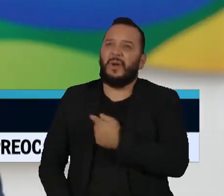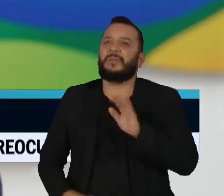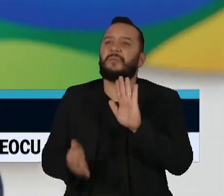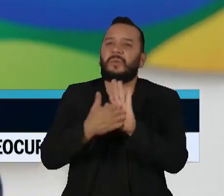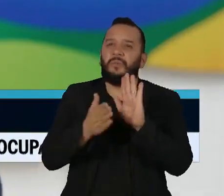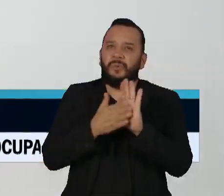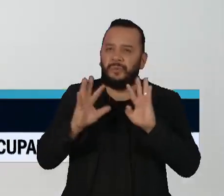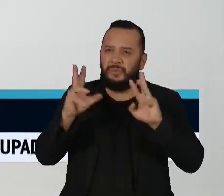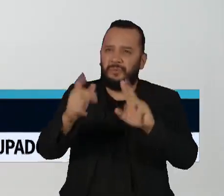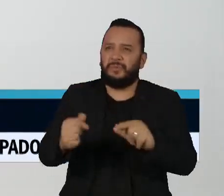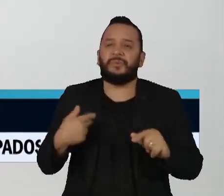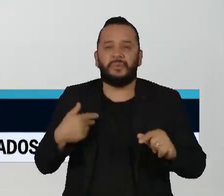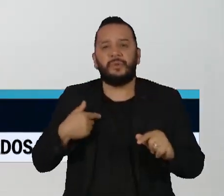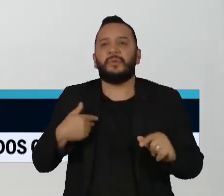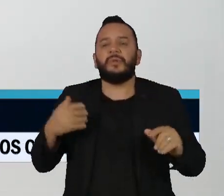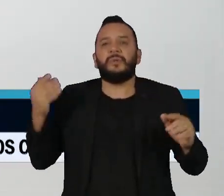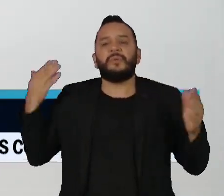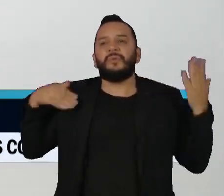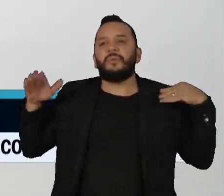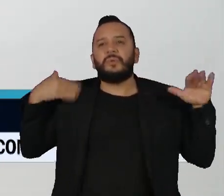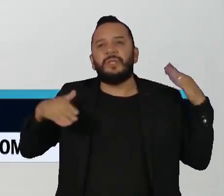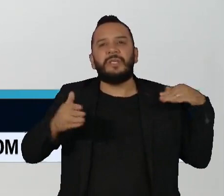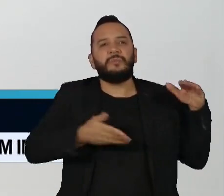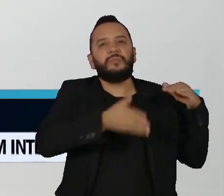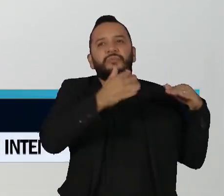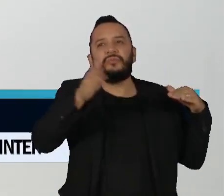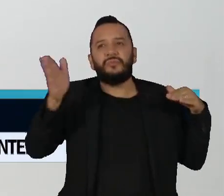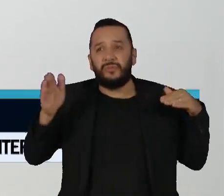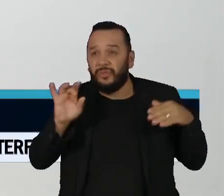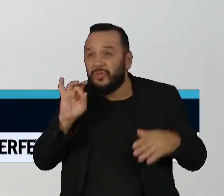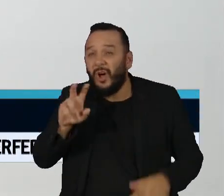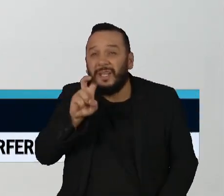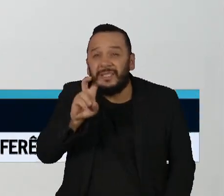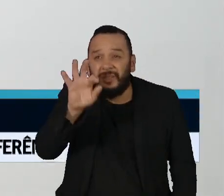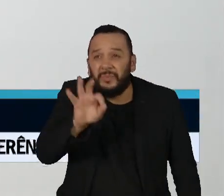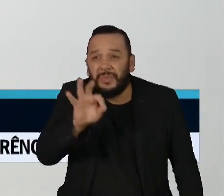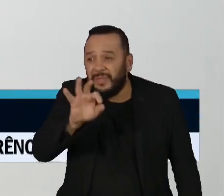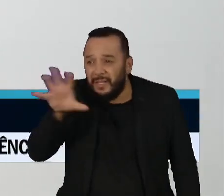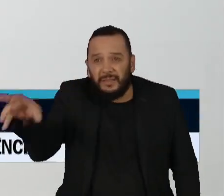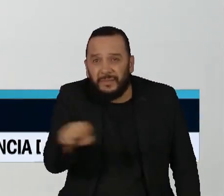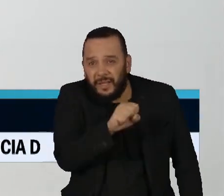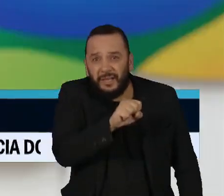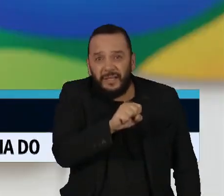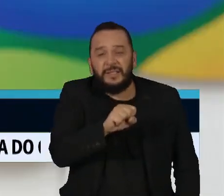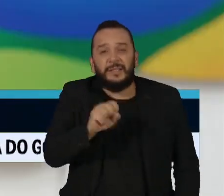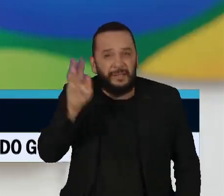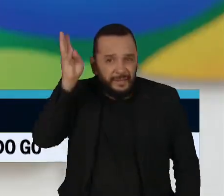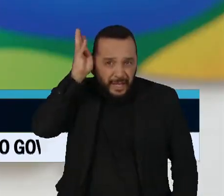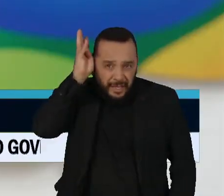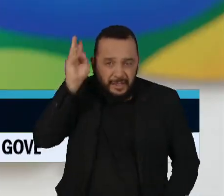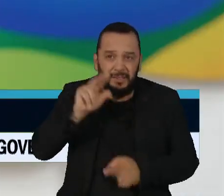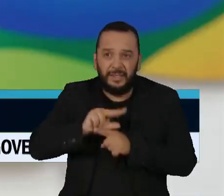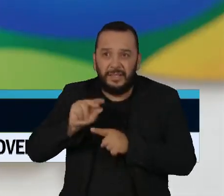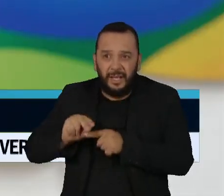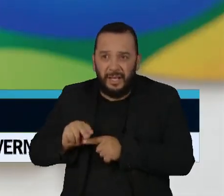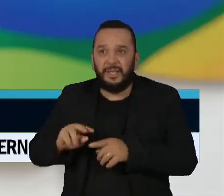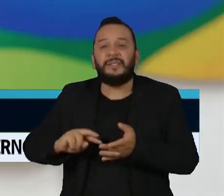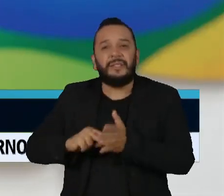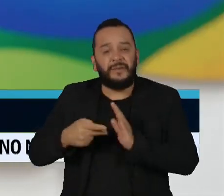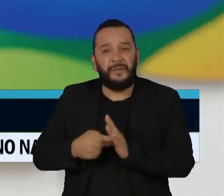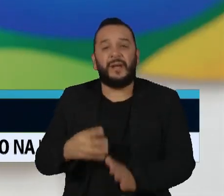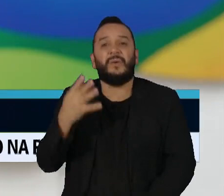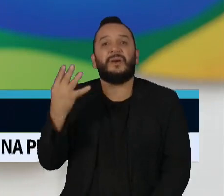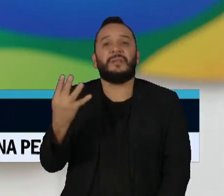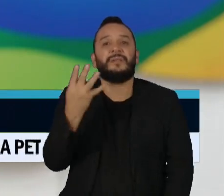todo o turismo brasileiro seja financiado por apenas 5% desse orçamento do SESC SENAC, é dizer que